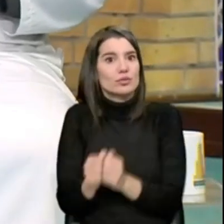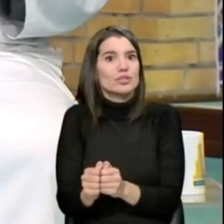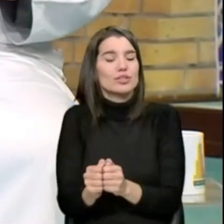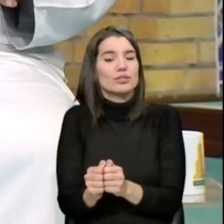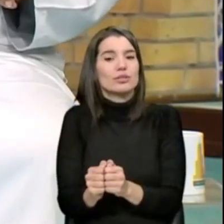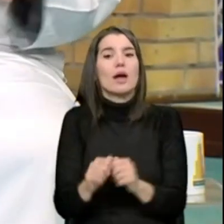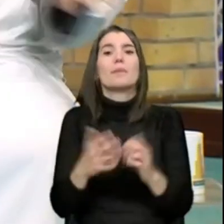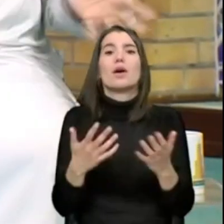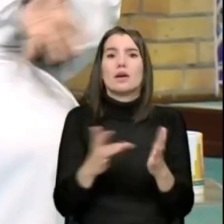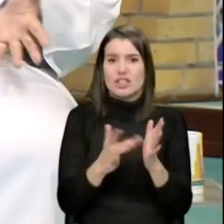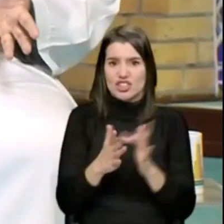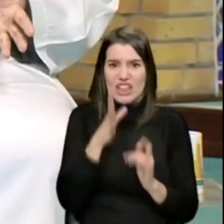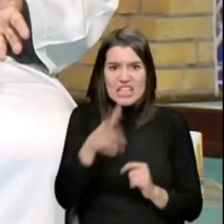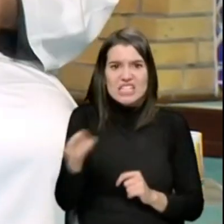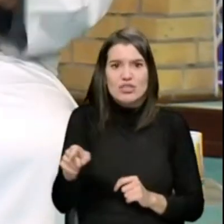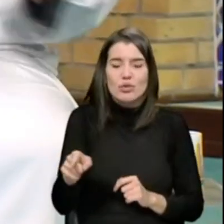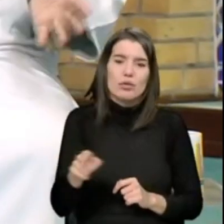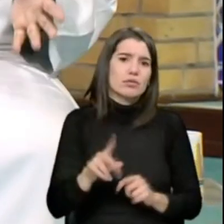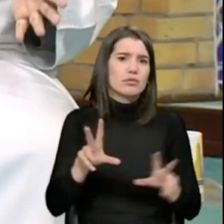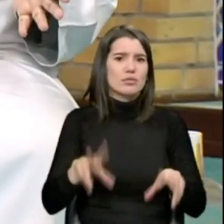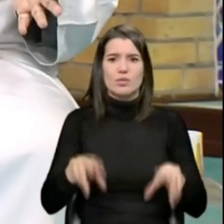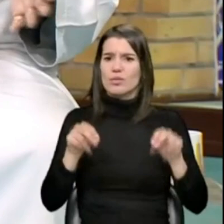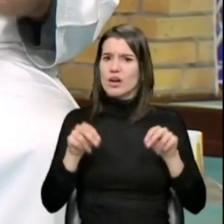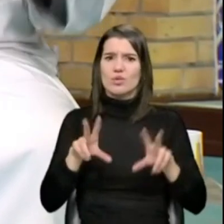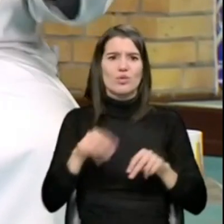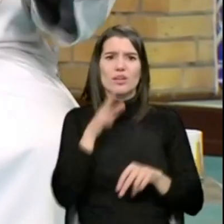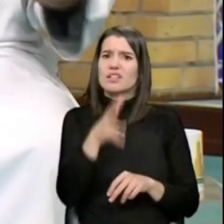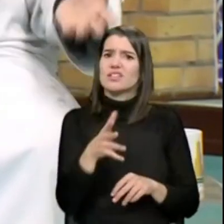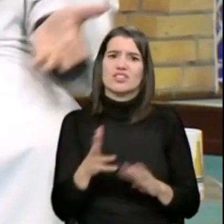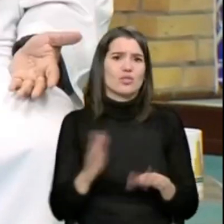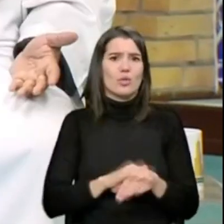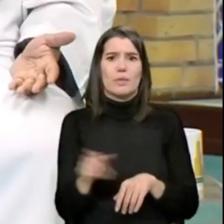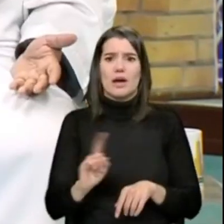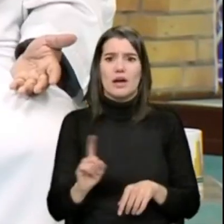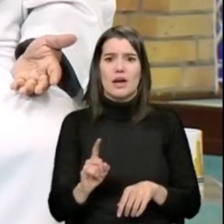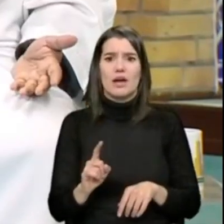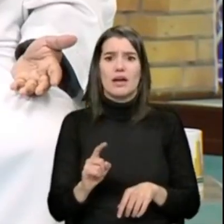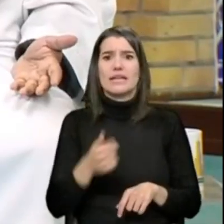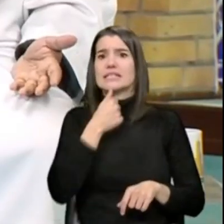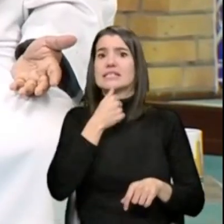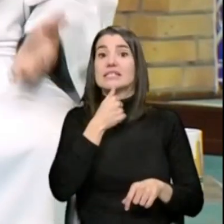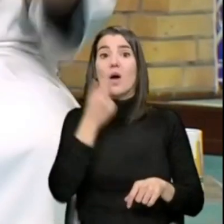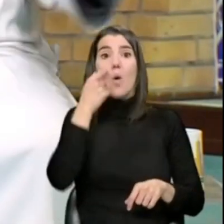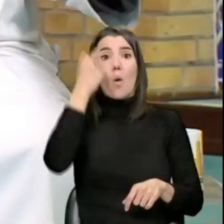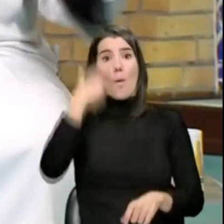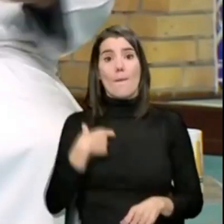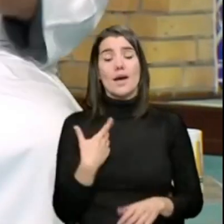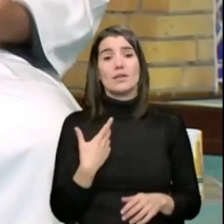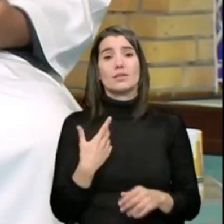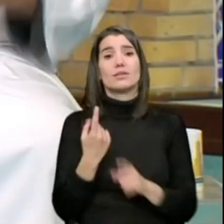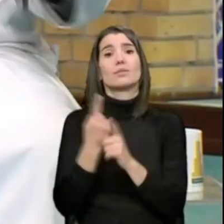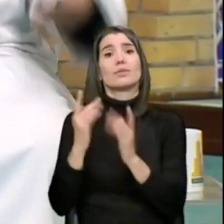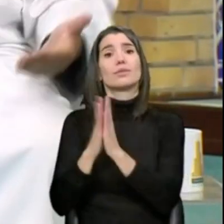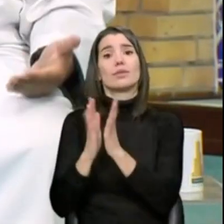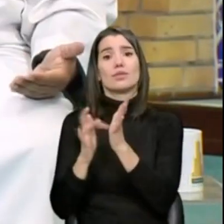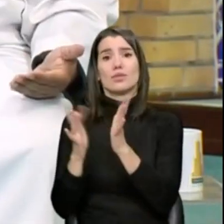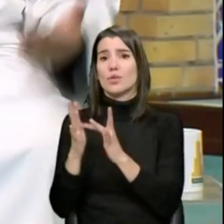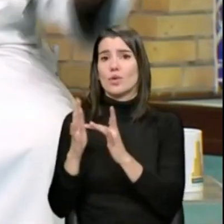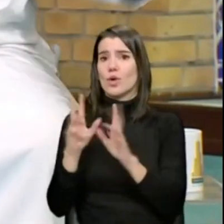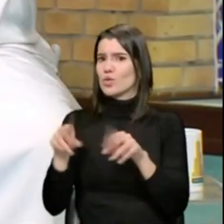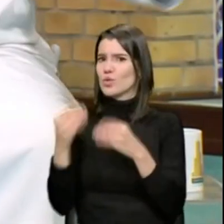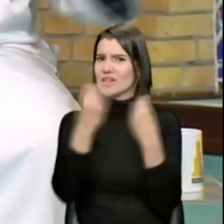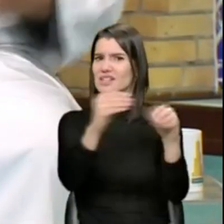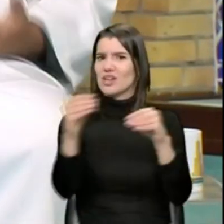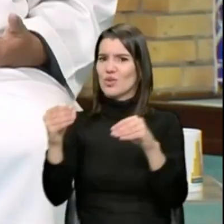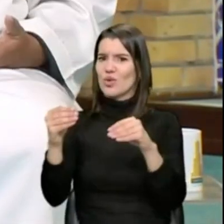vamos dizer, o cristianismo disse isso? Claro que não. O cristianismo nunca disse isso. E depois foram decisões tomadas pelos homens. Porque o cristianismo, o Jesus não ensinou,